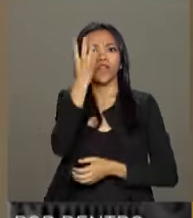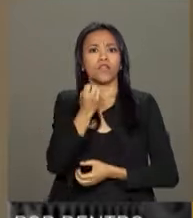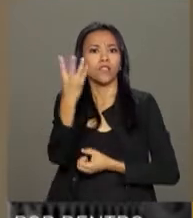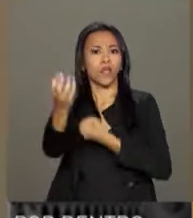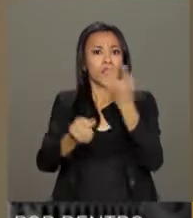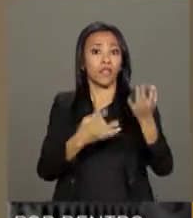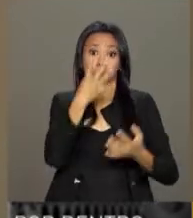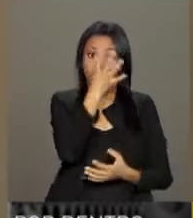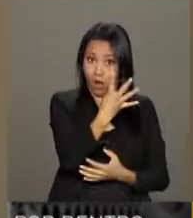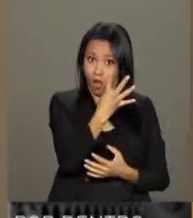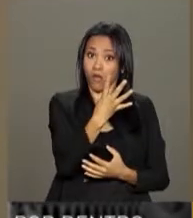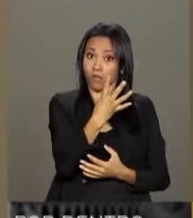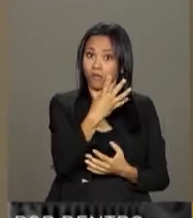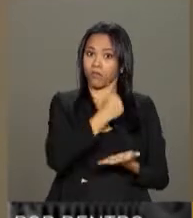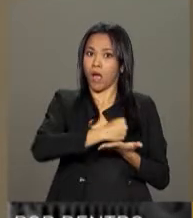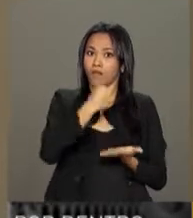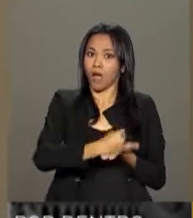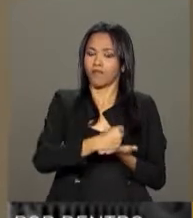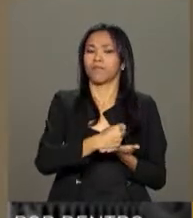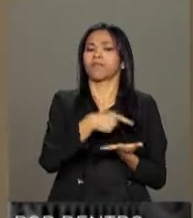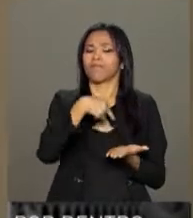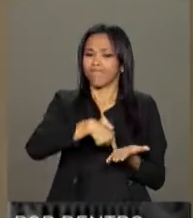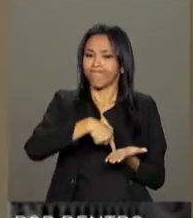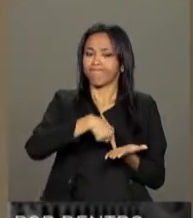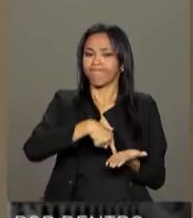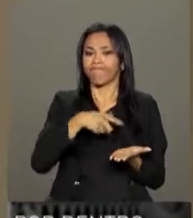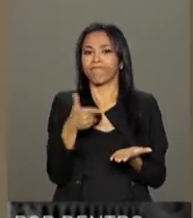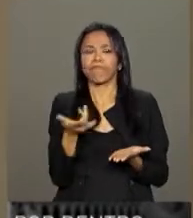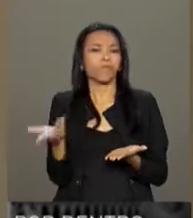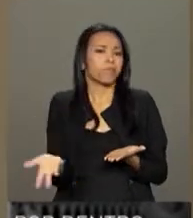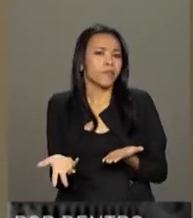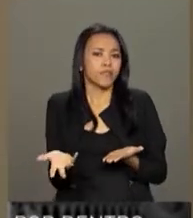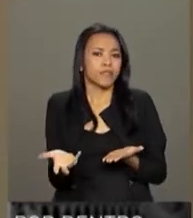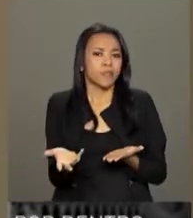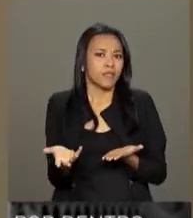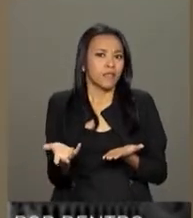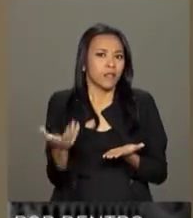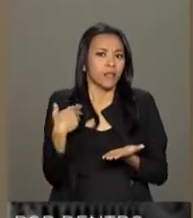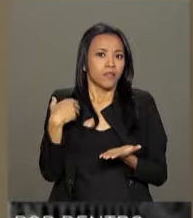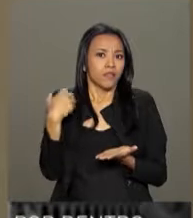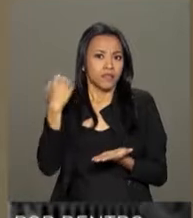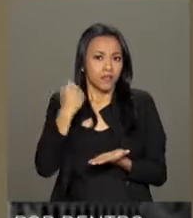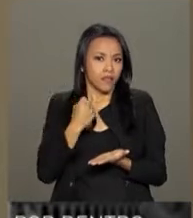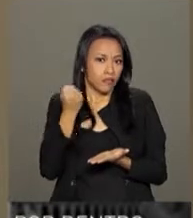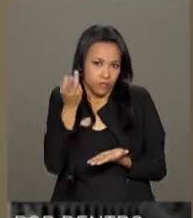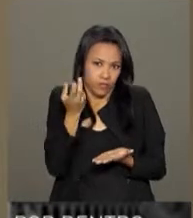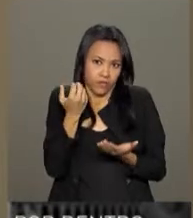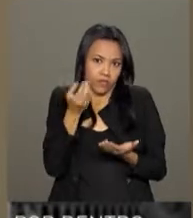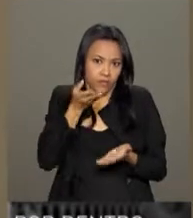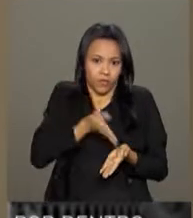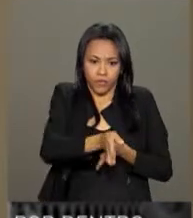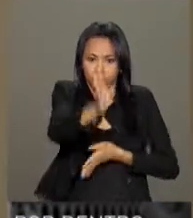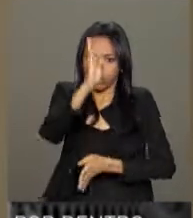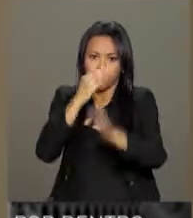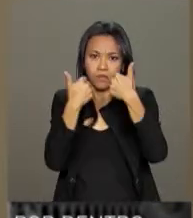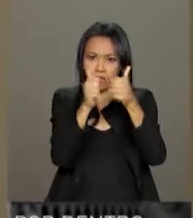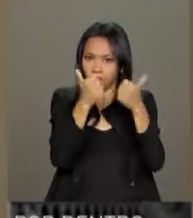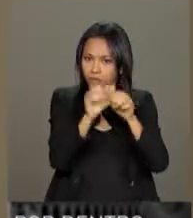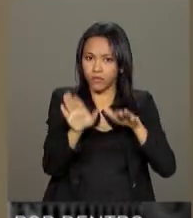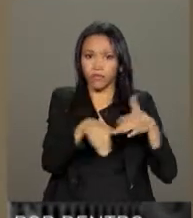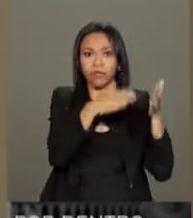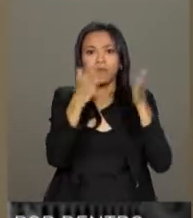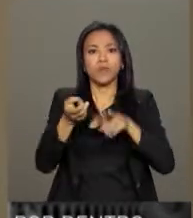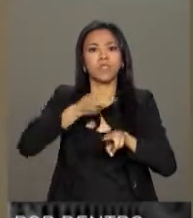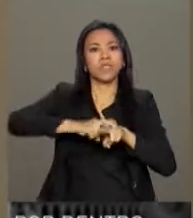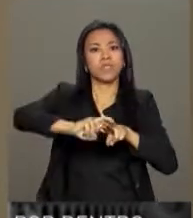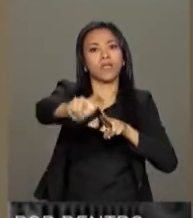reservadas nos comboios seja na nos transportes rodoviários que são os ônibus seja nos